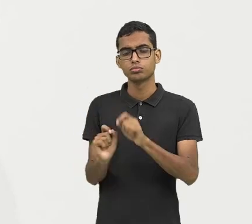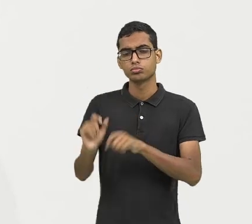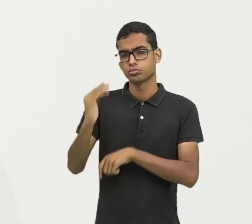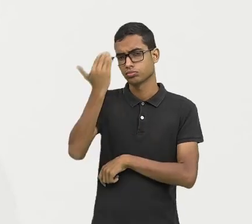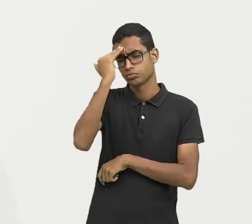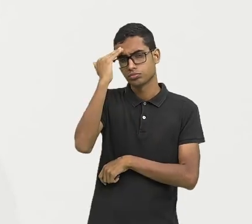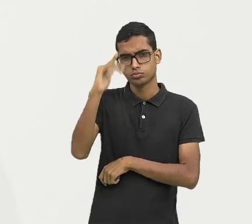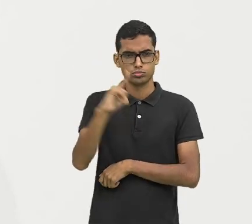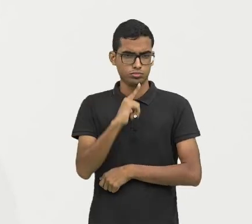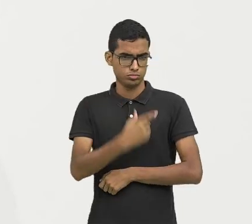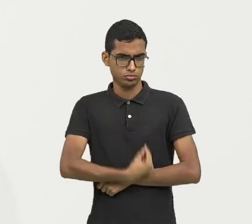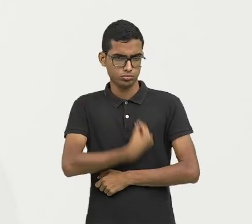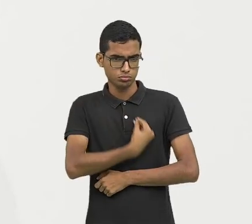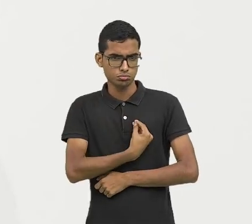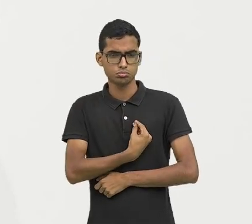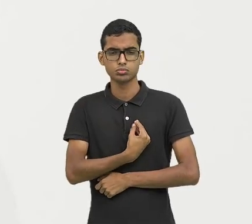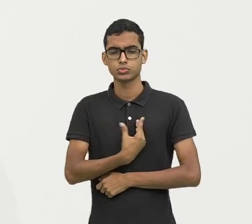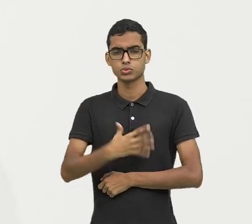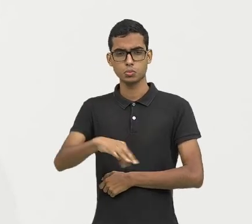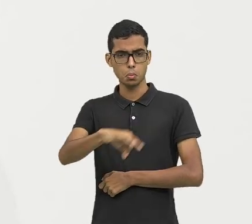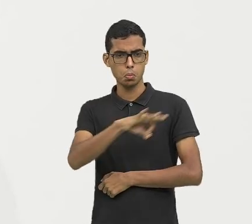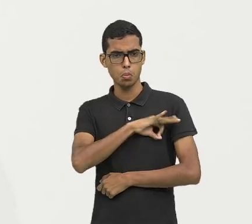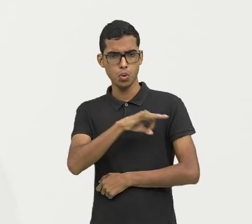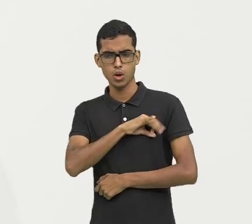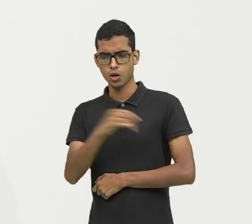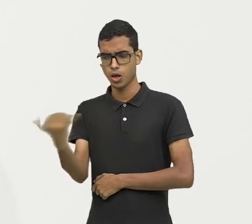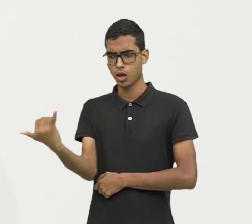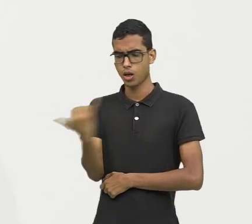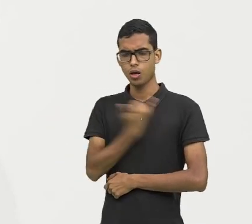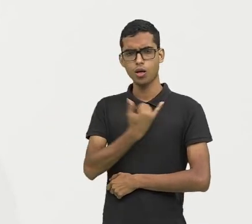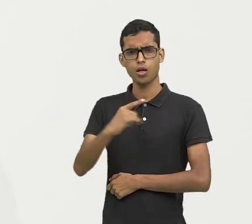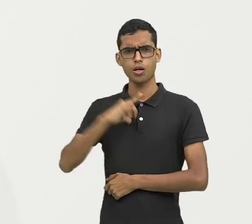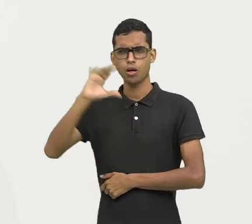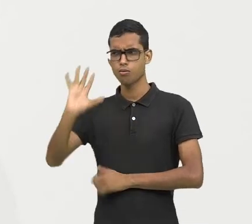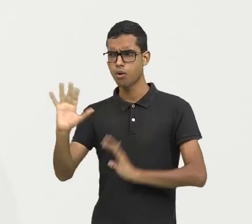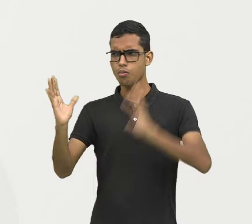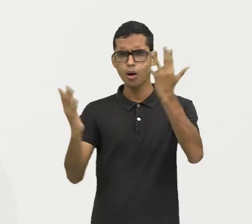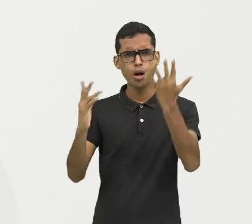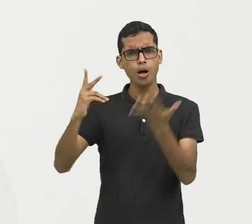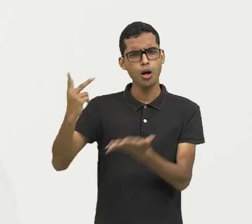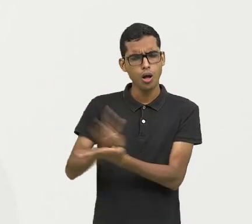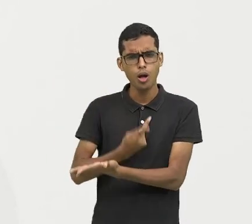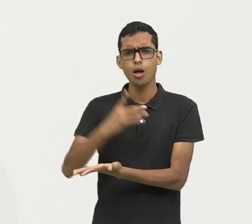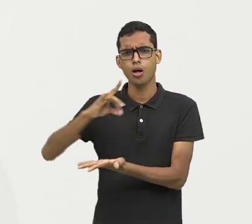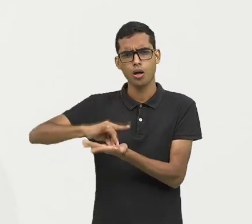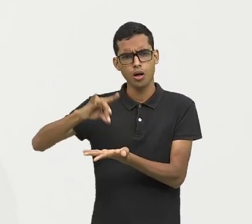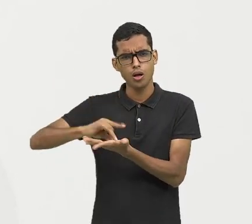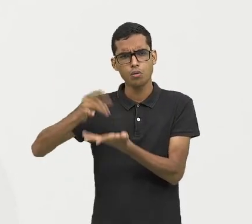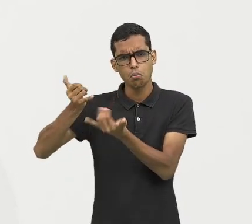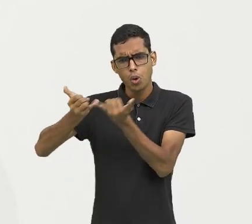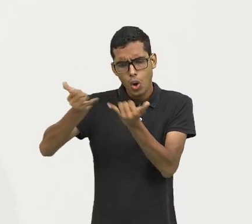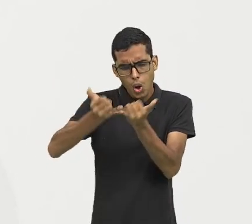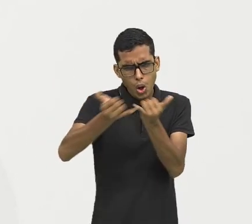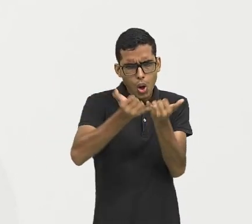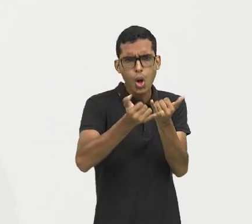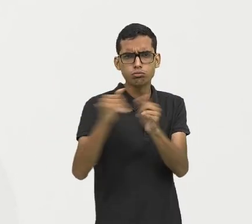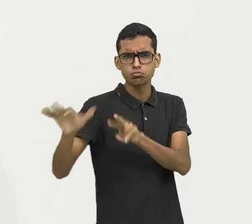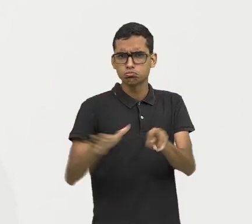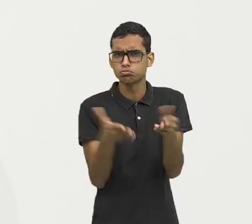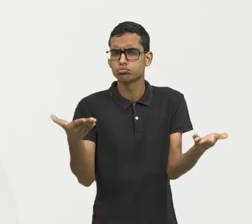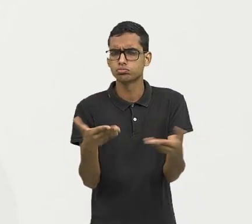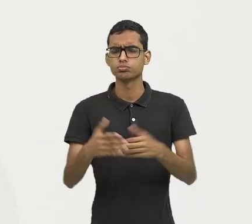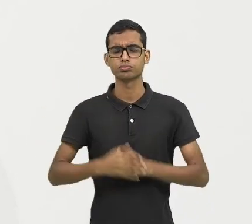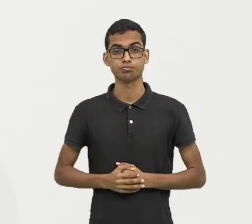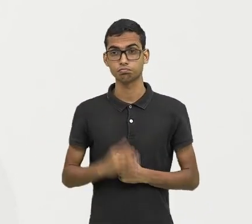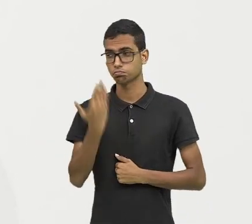de existir. A polícia disse que houve muitos casos de semelhantes nesta semana.